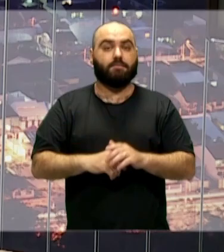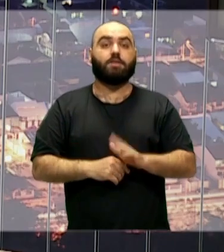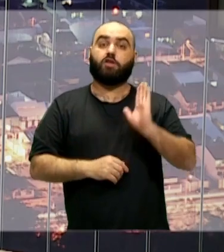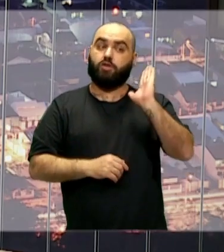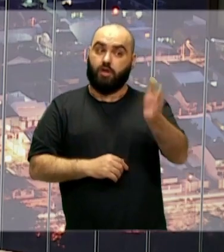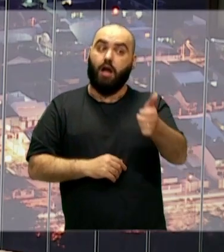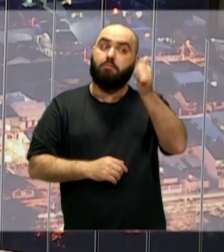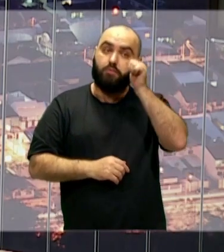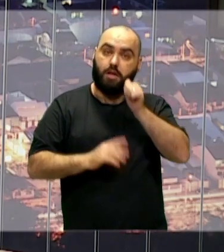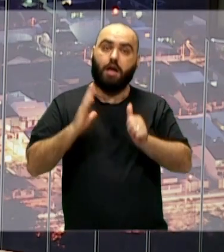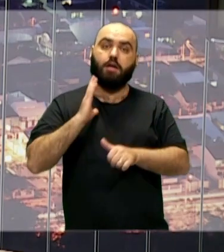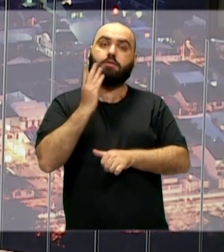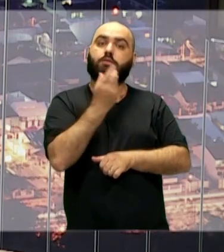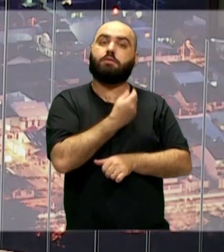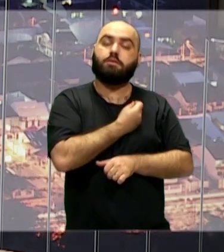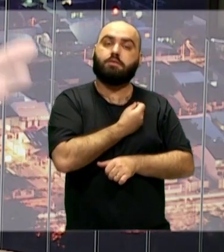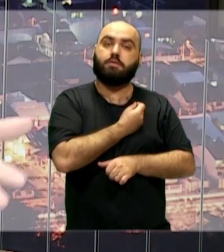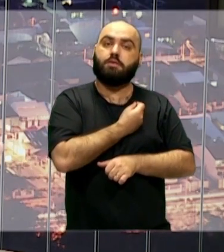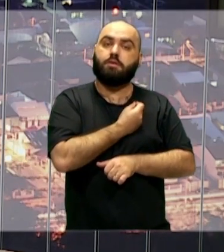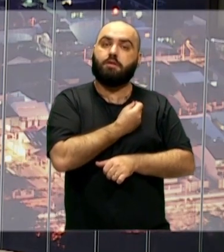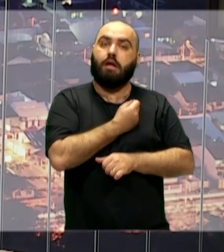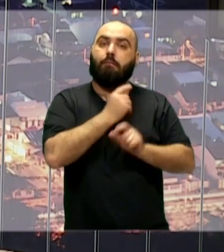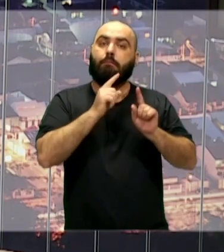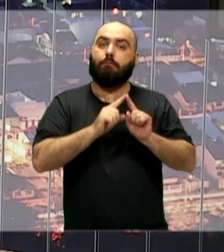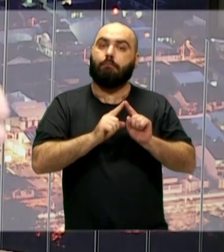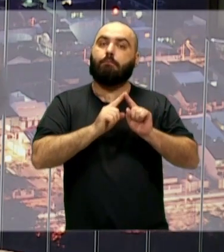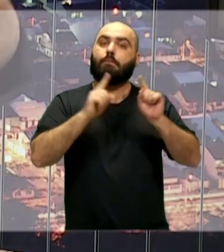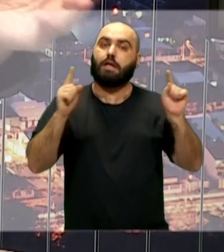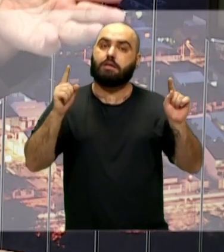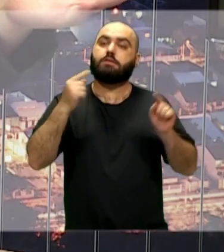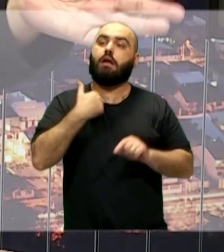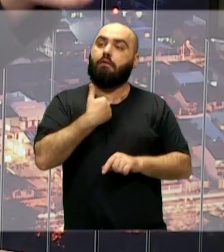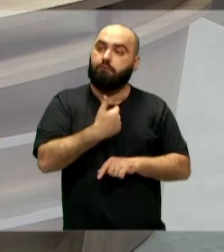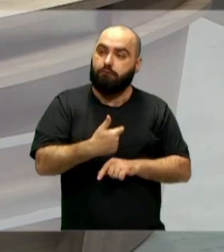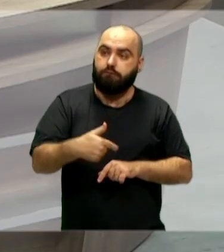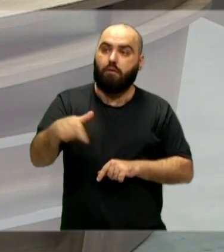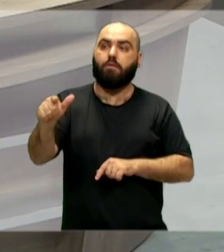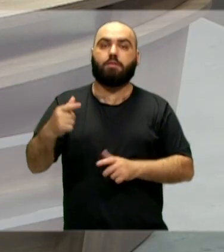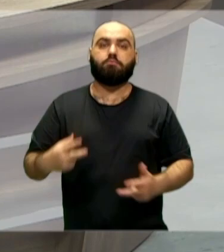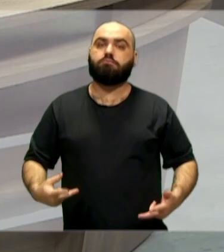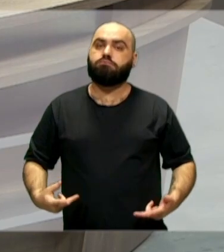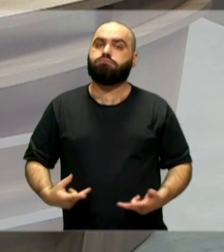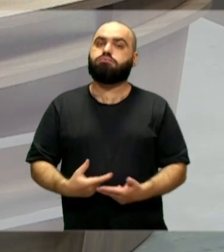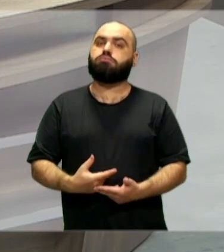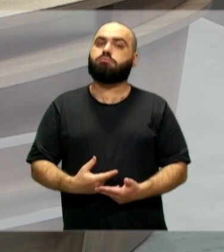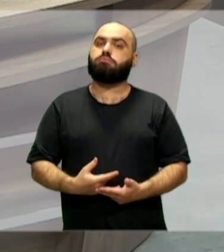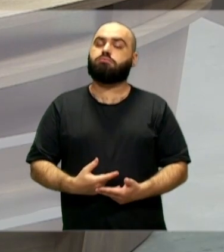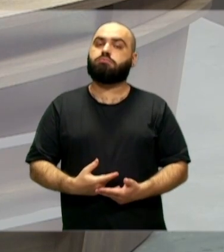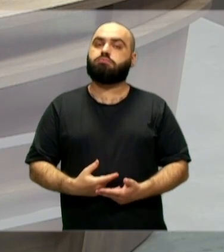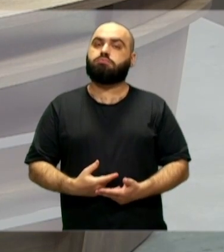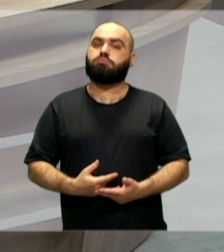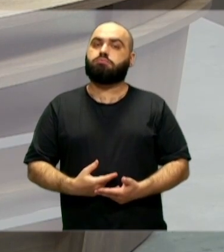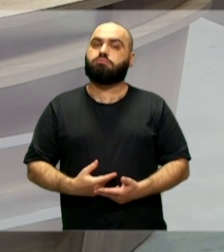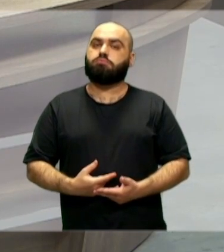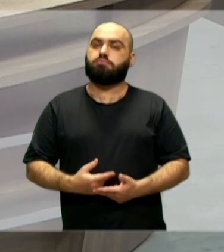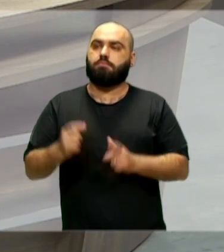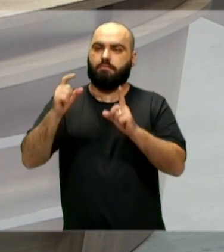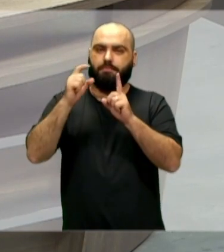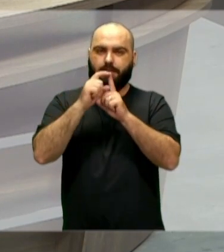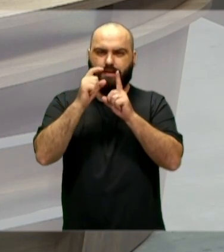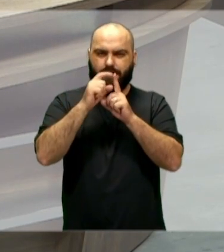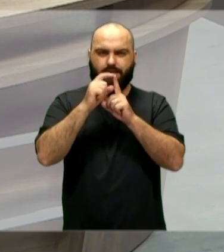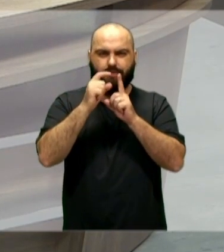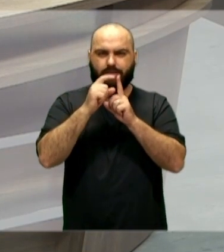mulher trans, só que não se tinha esse termo, o termo que era usado antes era esse termo advindo da botânica, né? Eu